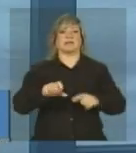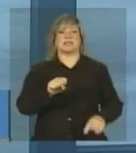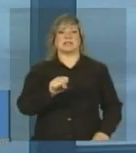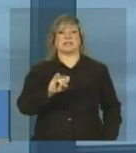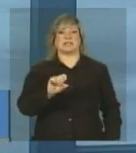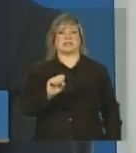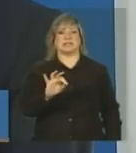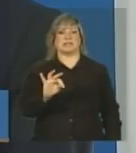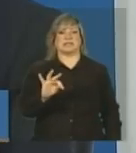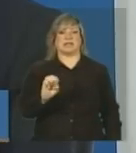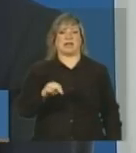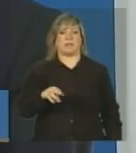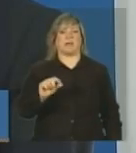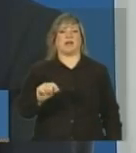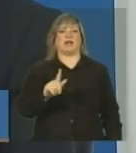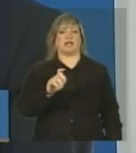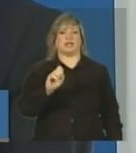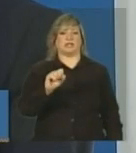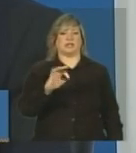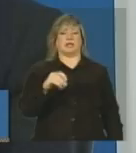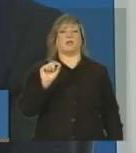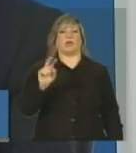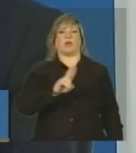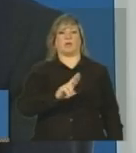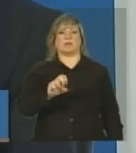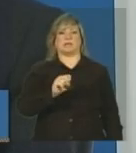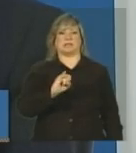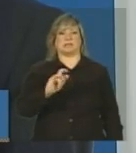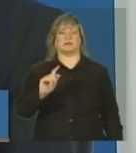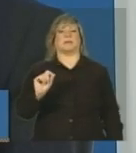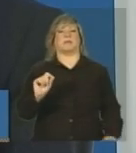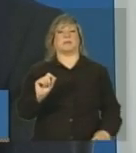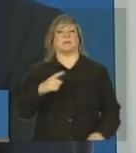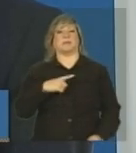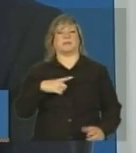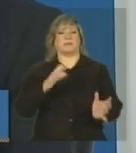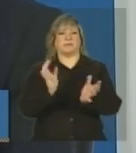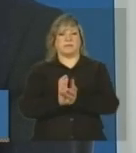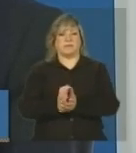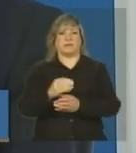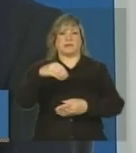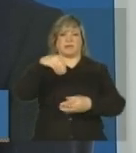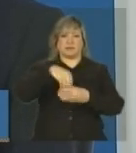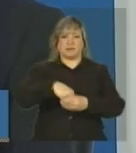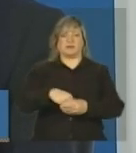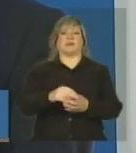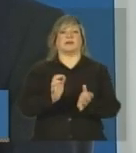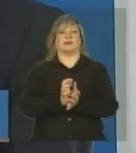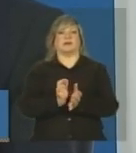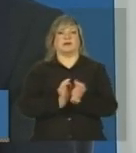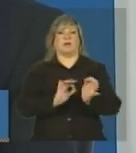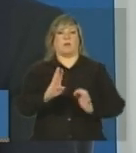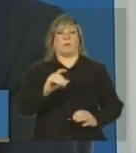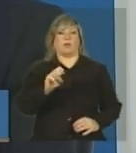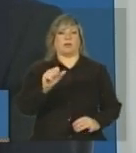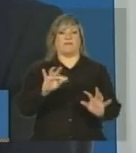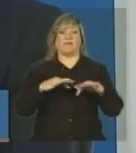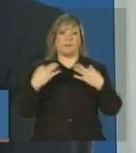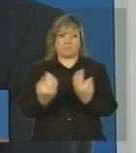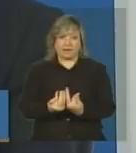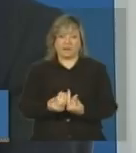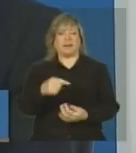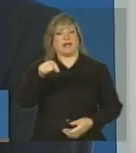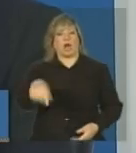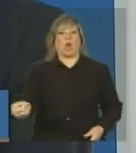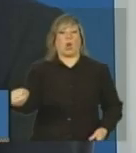existe, alguns modos em funcionamento, que é o SIG-PBF, Sistema Integrado de Gestão do Programa Bolsa Família. Então, esse sistema